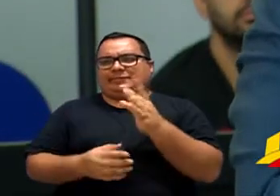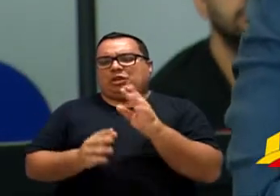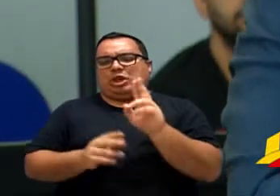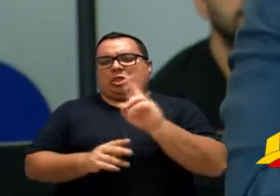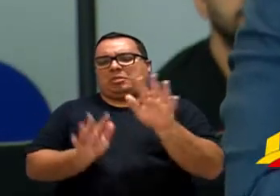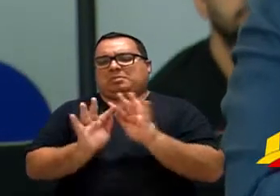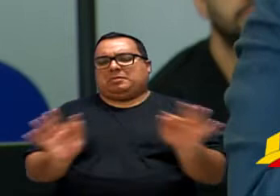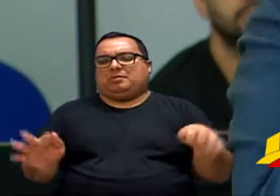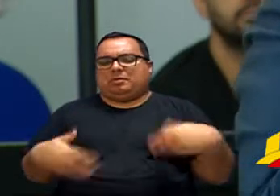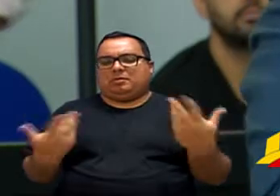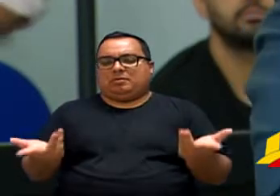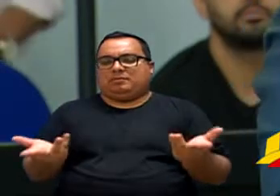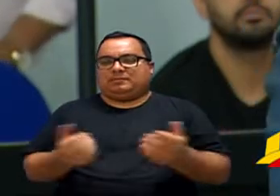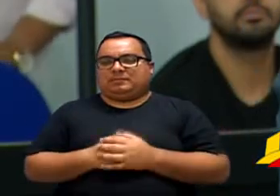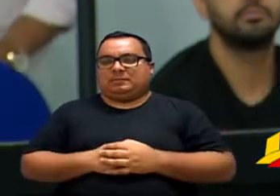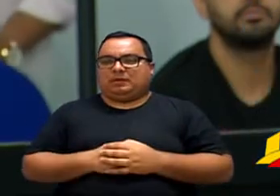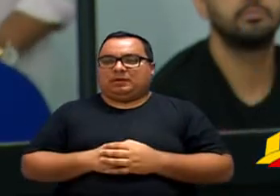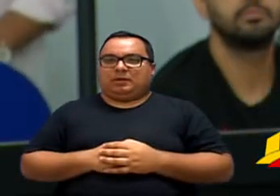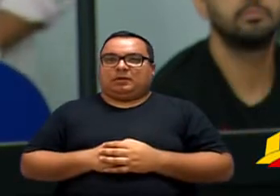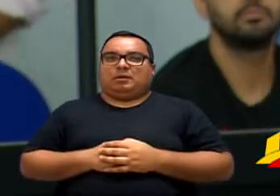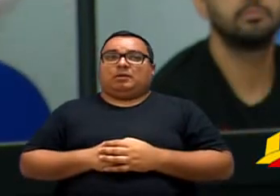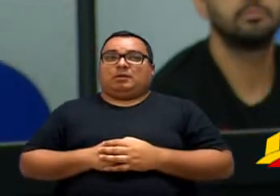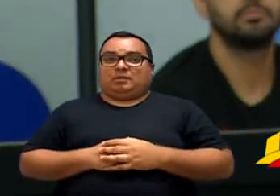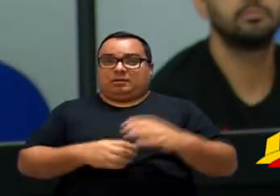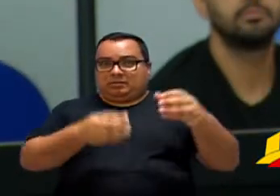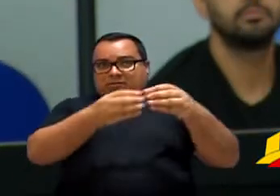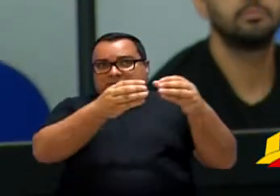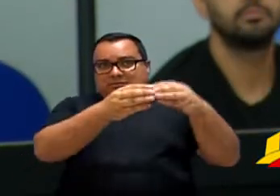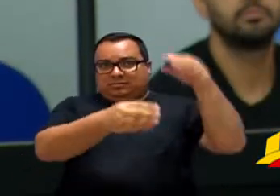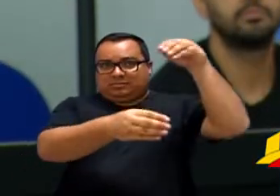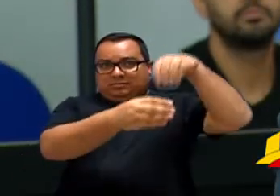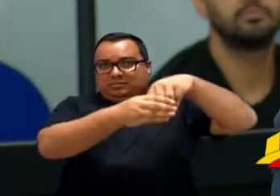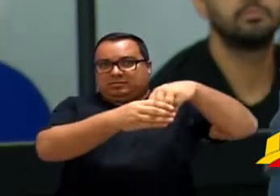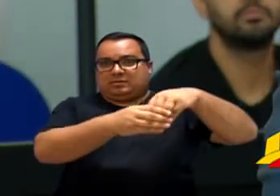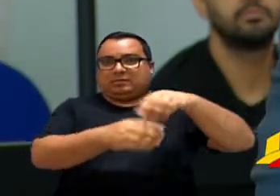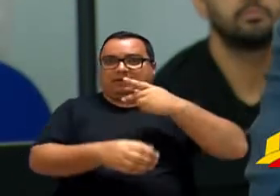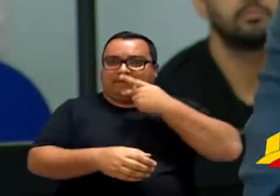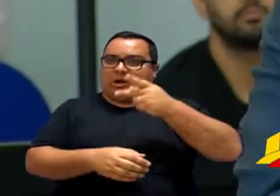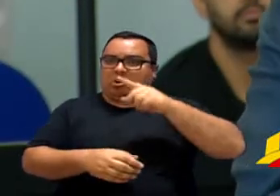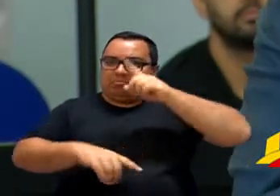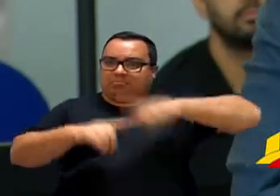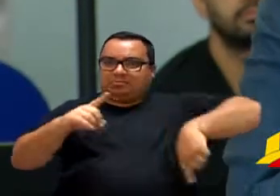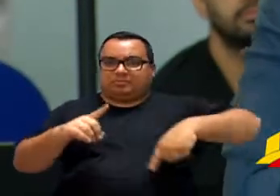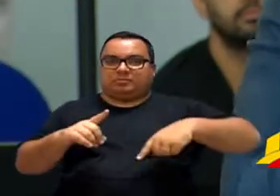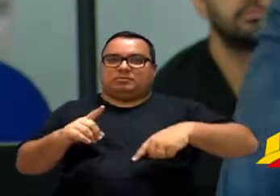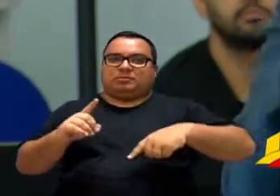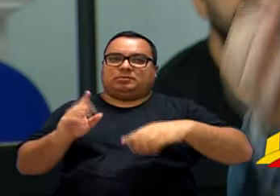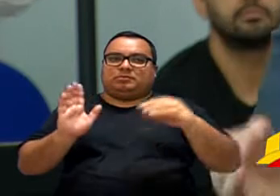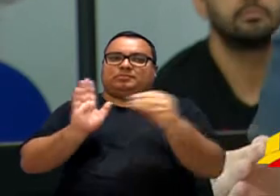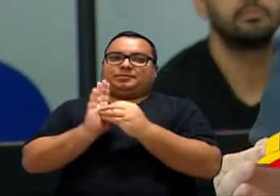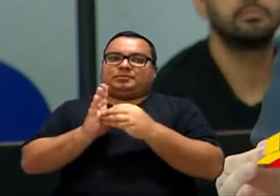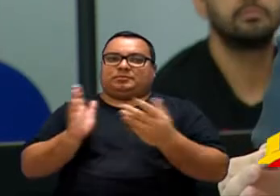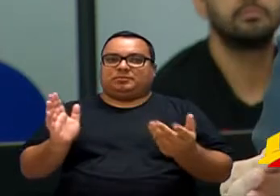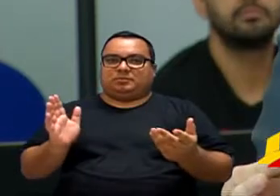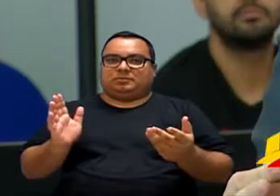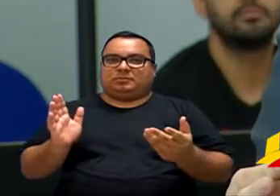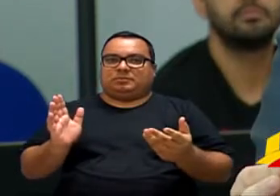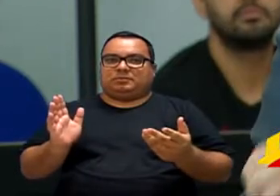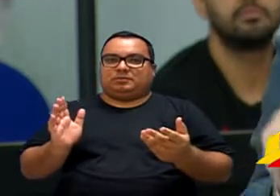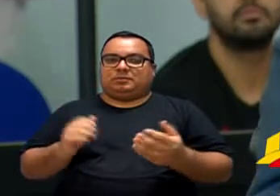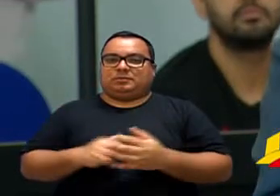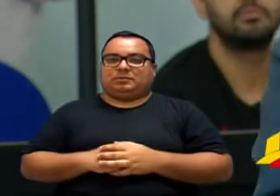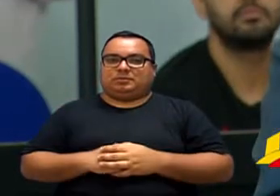não mas um membro da Comissão de Justiça deu e sim o Pastor Luiz Santos mas tá errado pastor